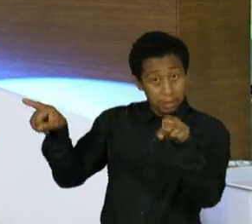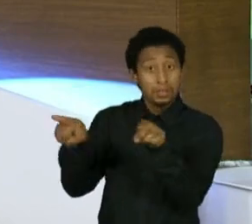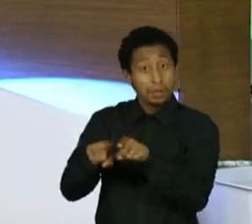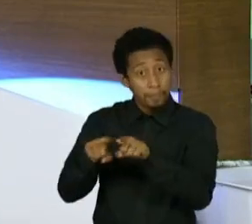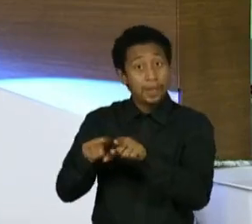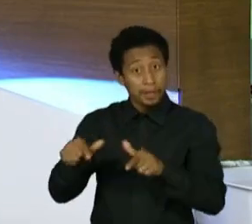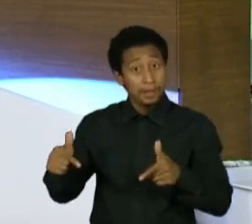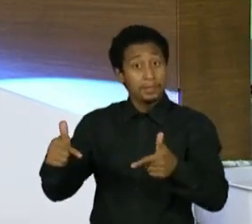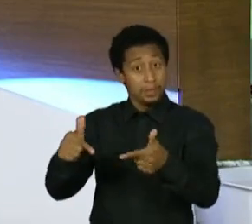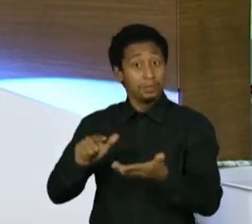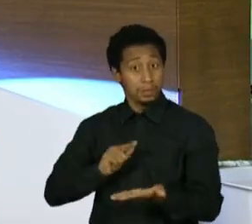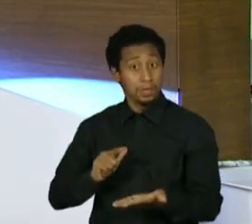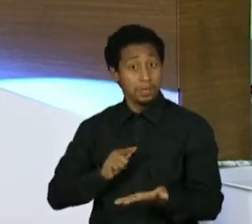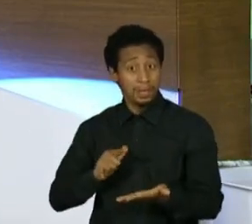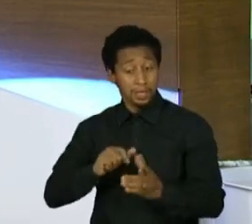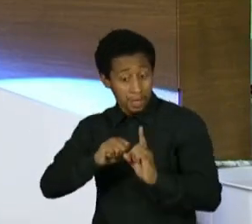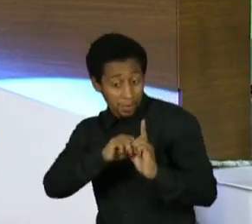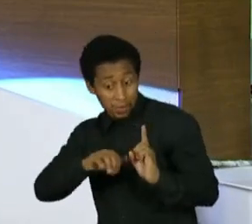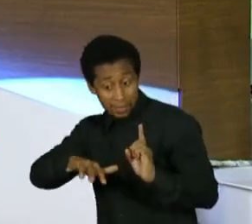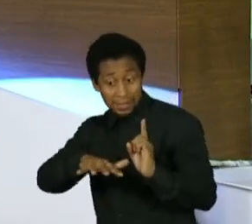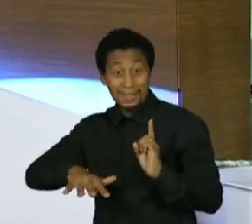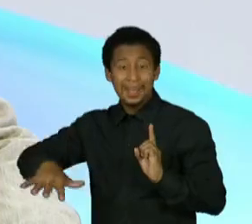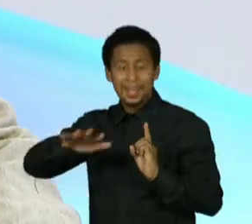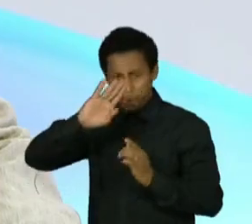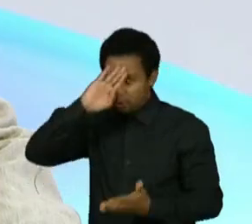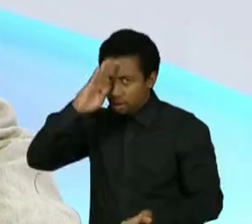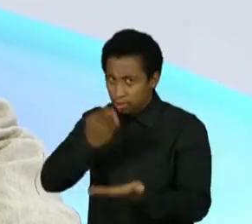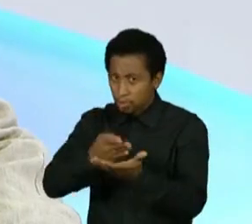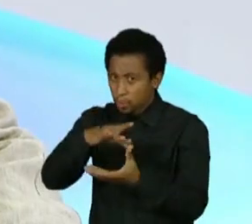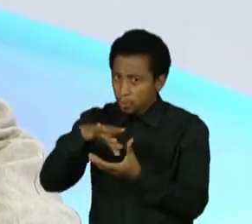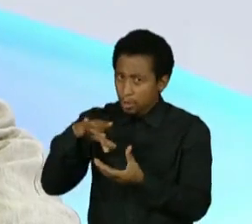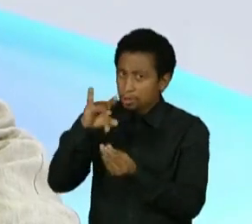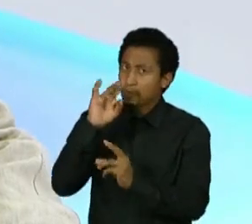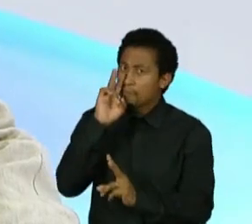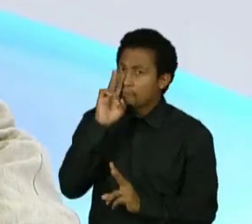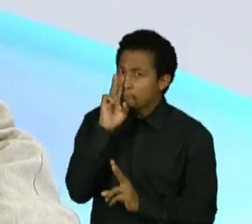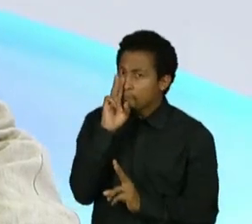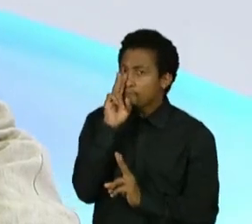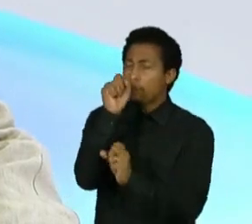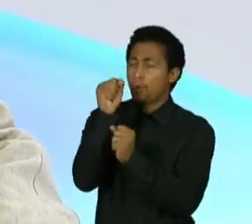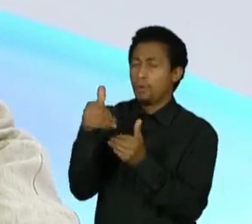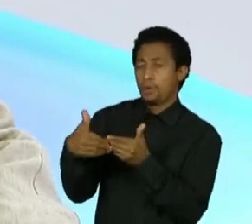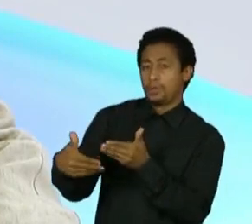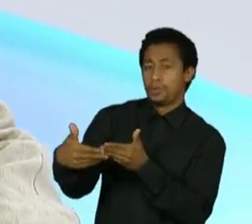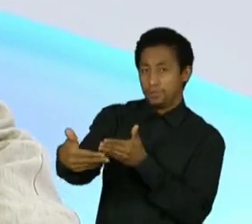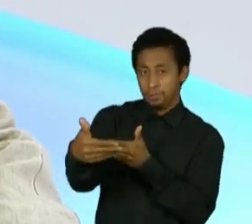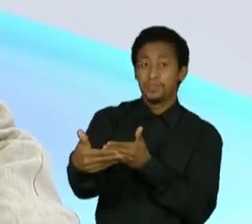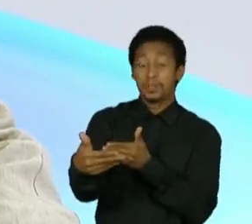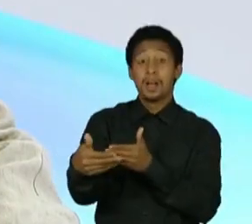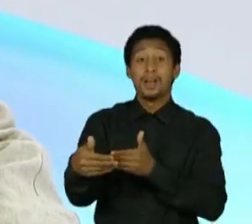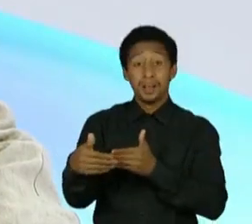uma democracia mais forte e ao mesmo tempo uma capacidade de trabalhar sociedade